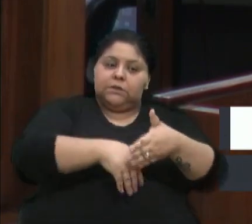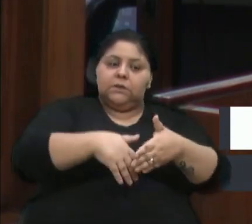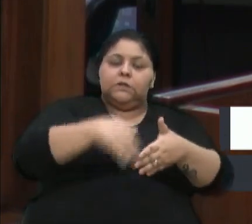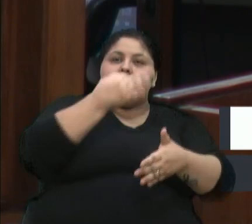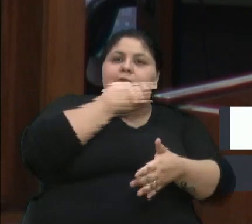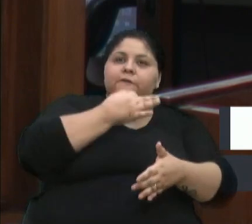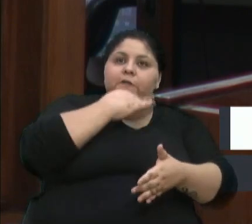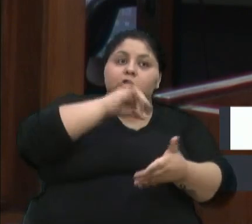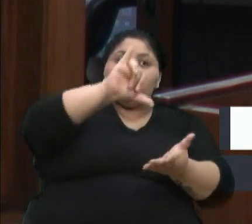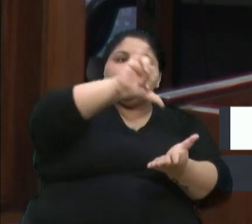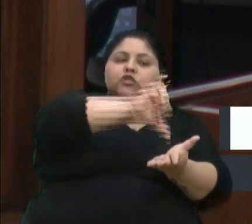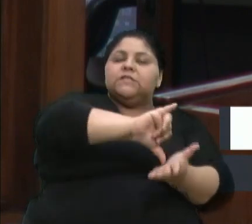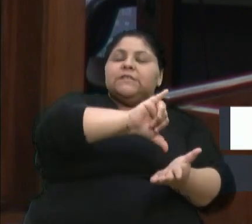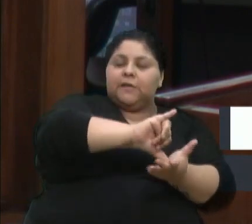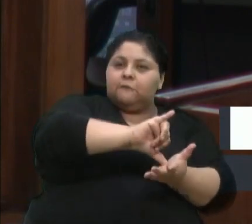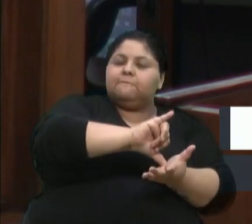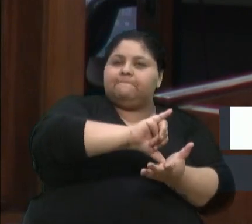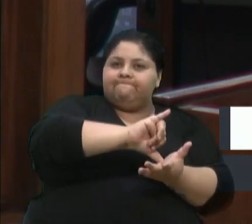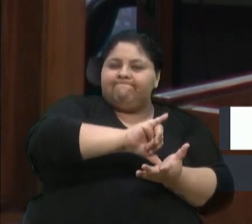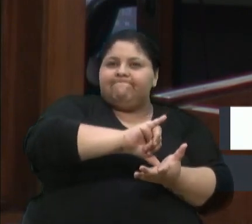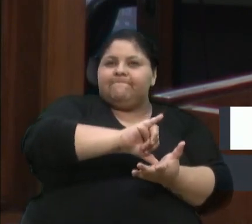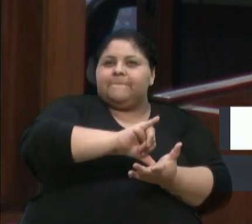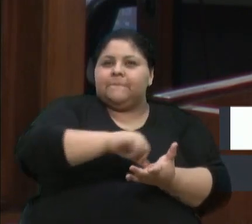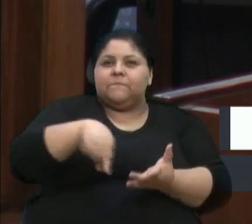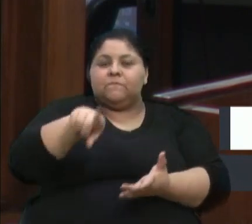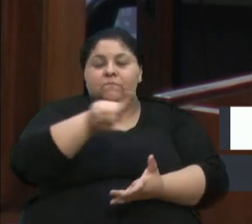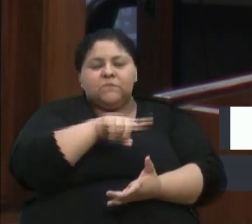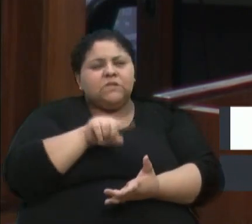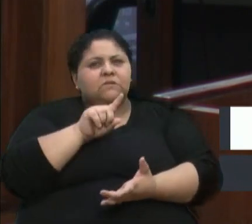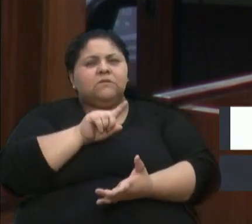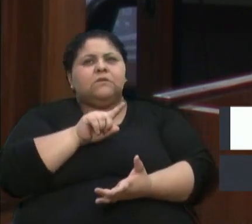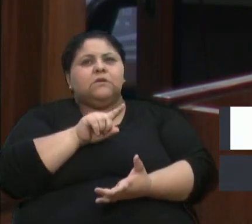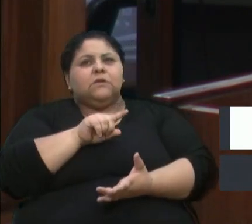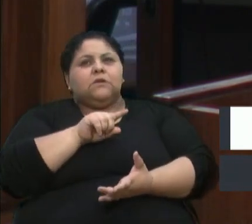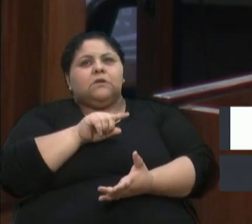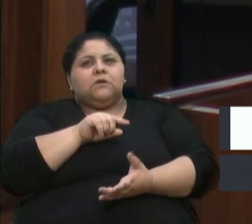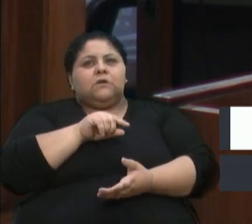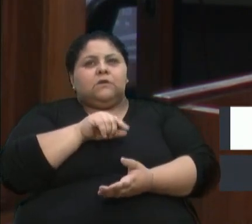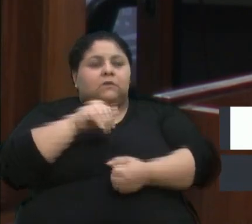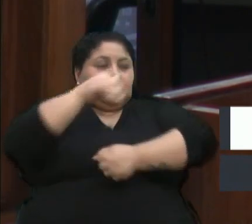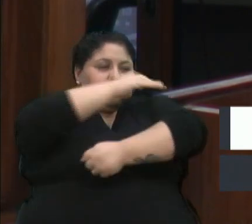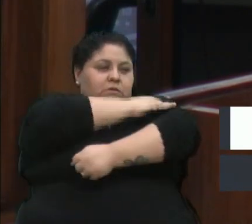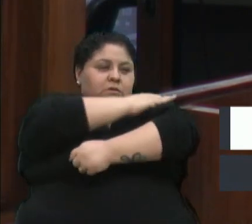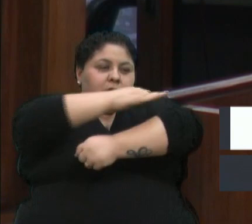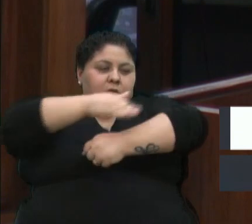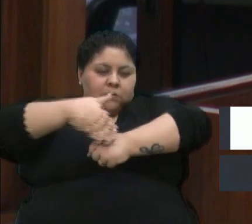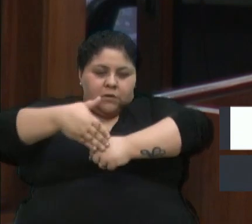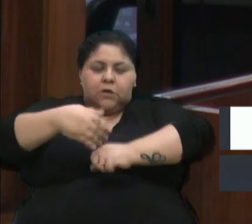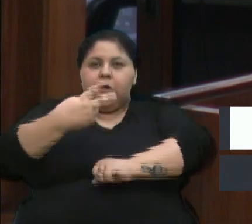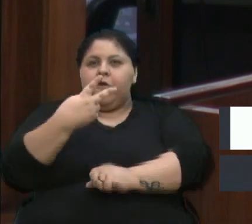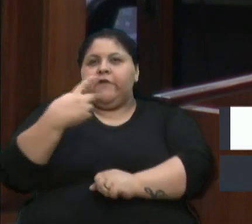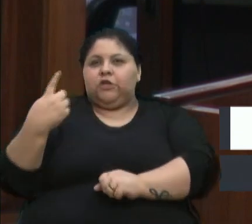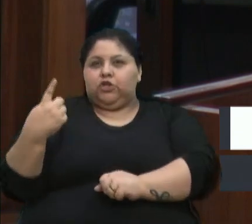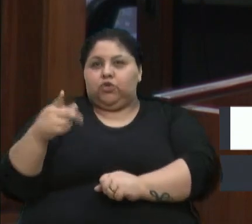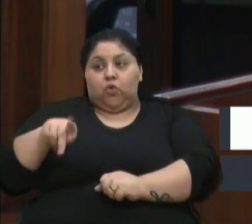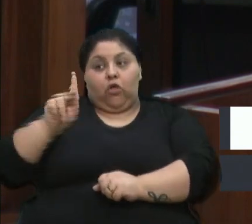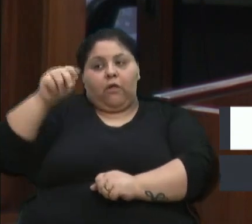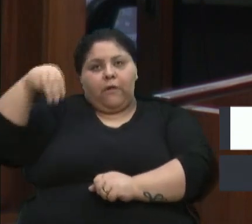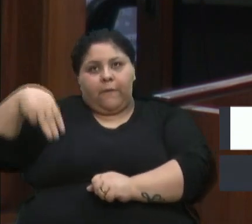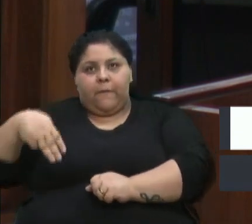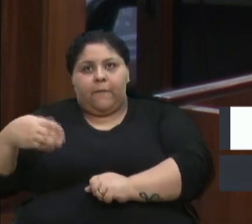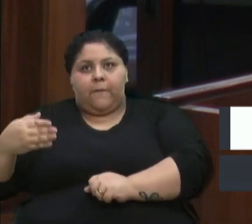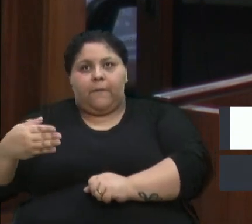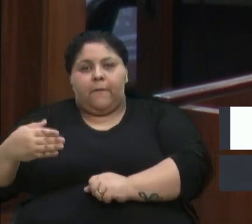no centro da cidade de Caxias do Sul. E a gente pega o trajeto da meia maratona, que são os 21 quilômetros, né? Ela passa